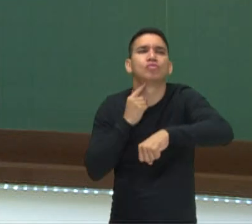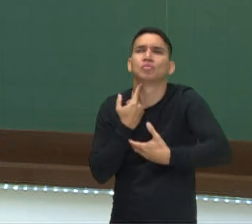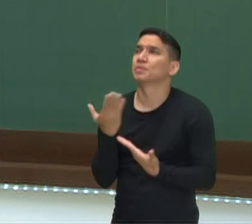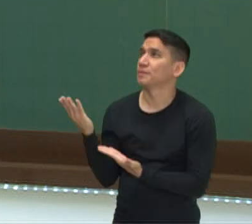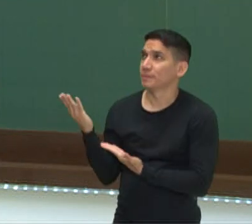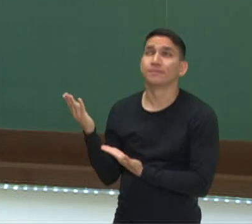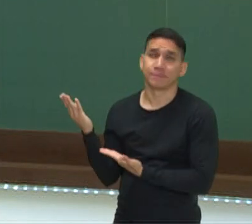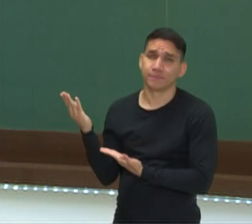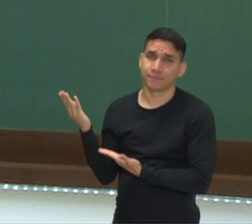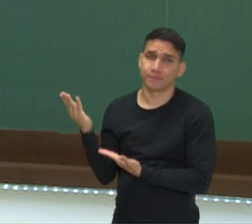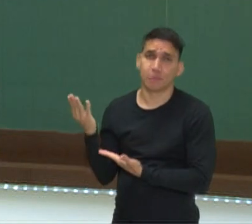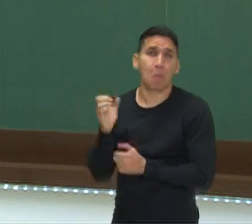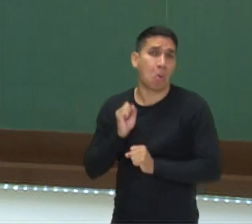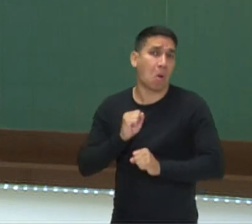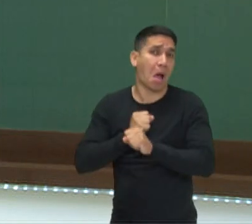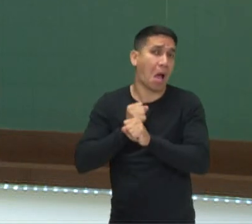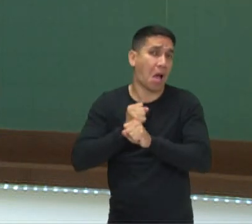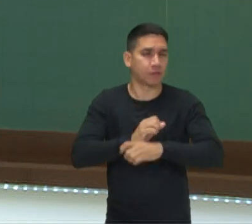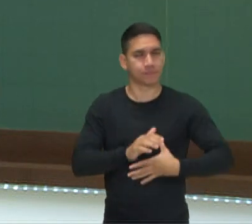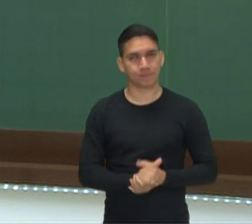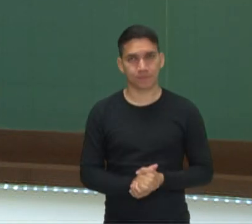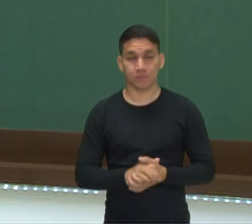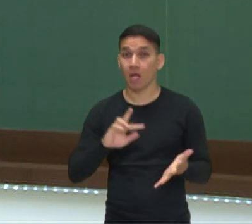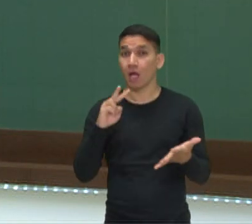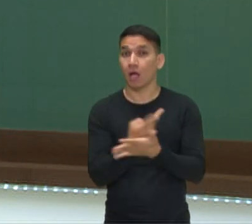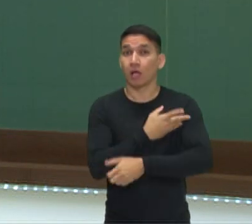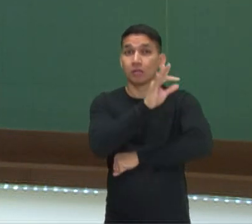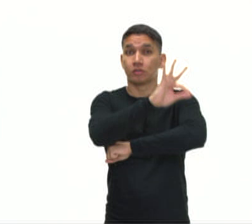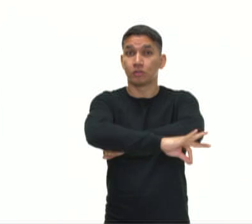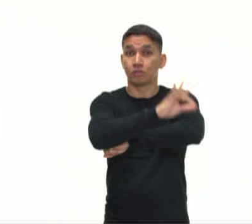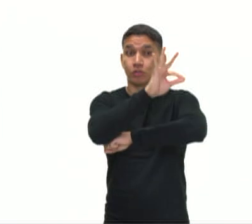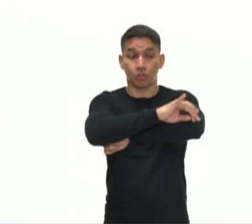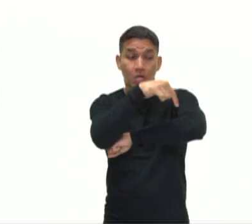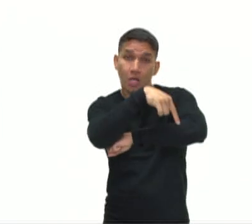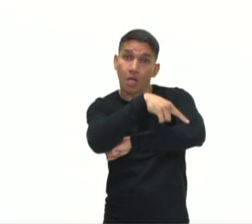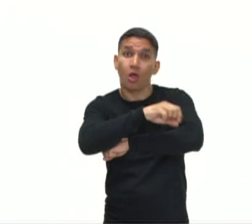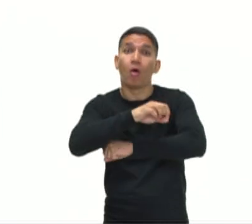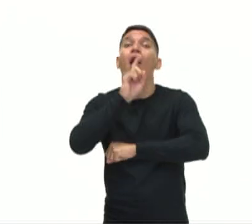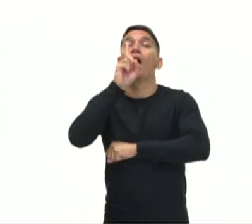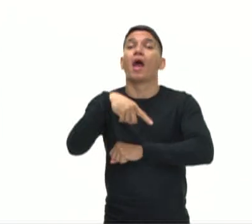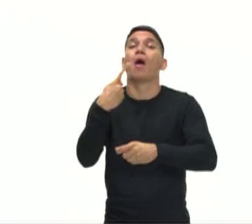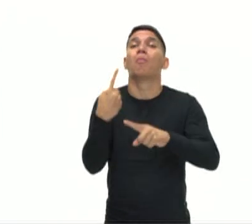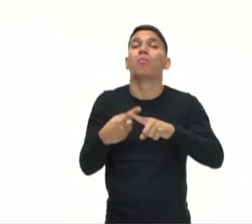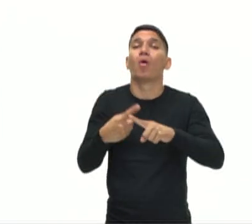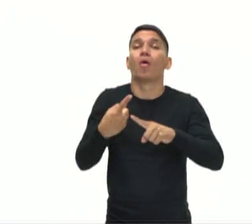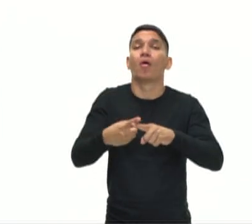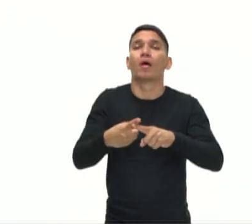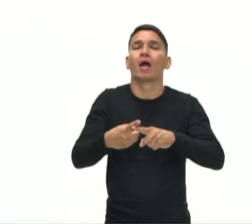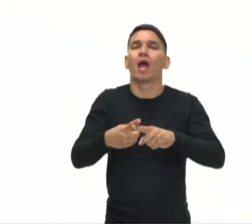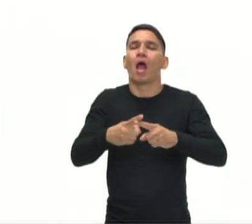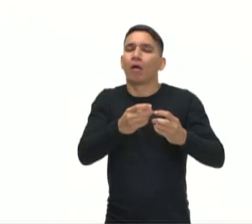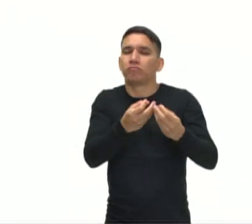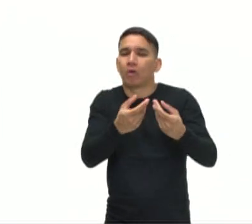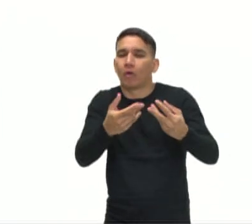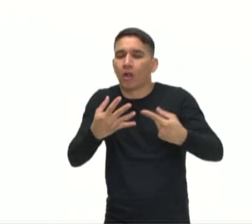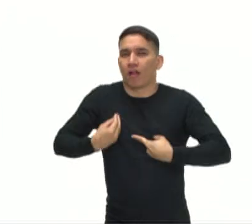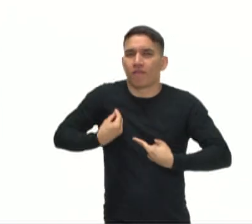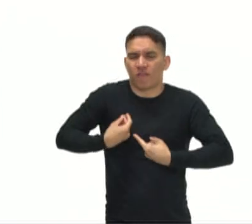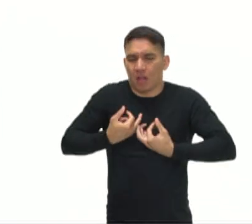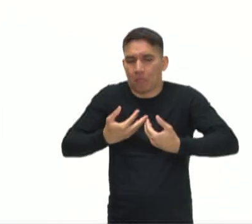exemplo. A formação do petróleo é o resultado da decomposição da matéria orgânica e